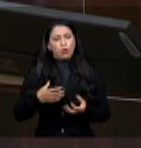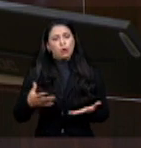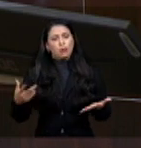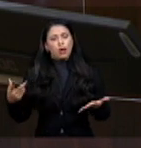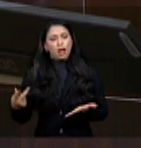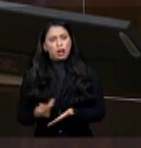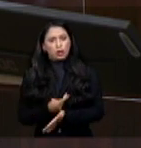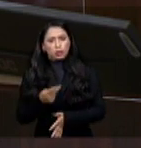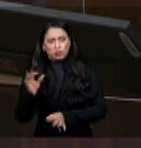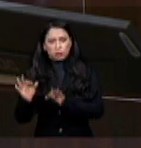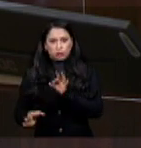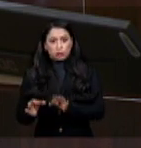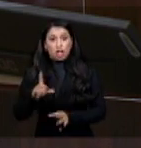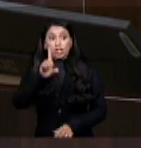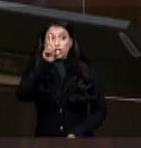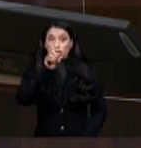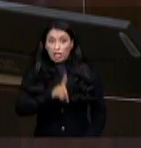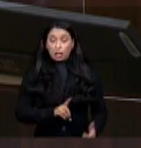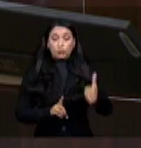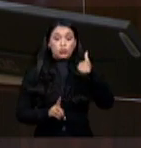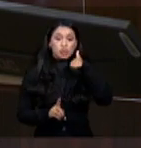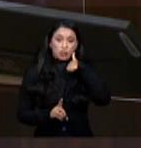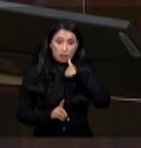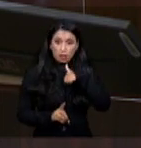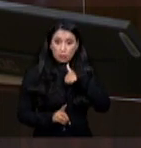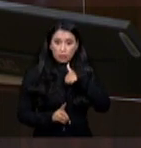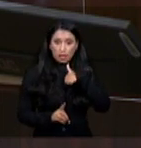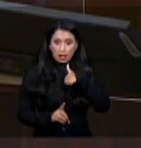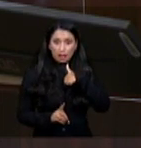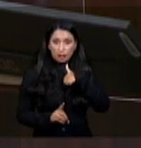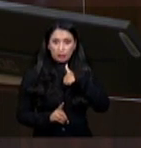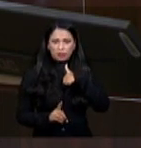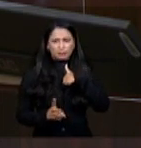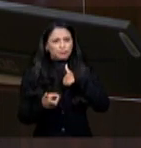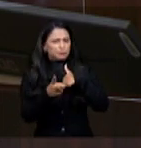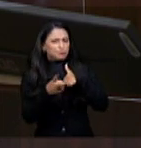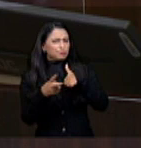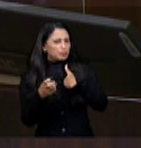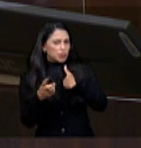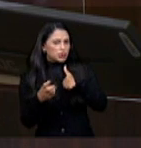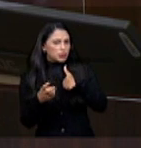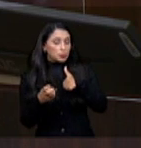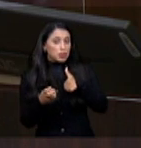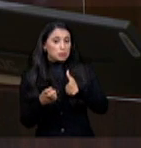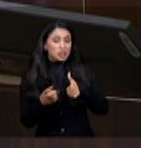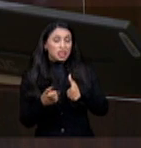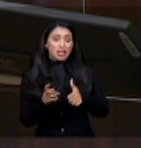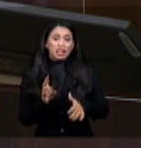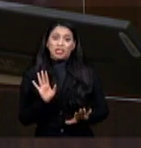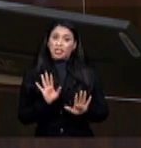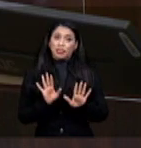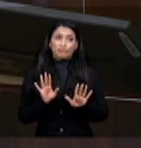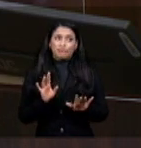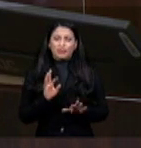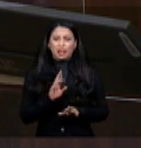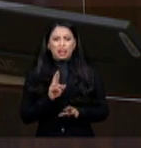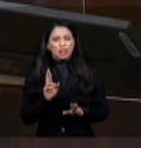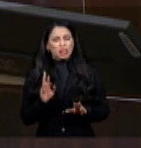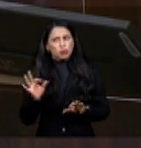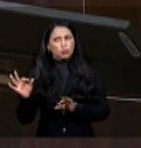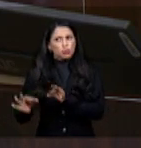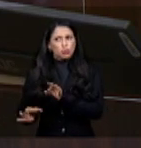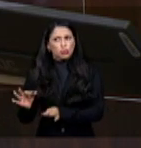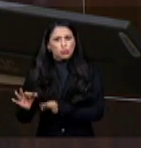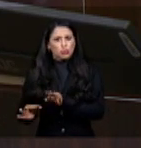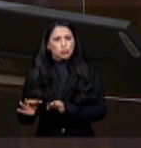é conferiu direitos das mulheres é fácil é perceber que nem sempre ouvi essa coincidência entre